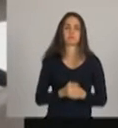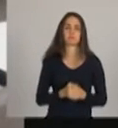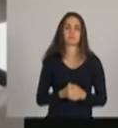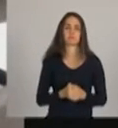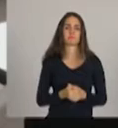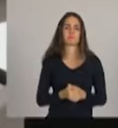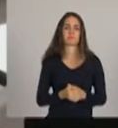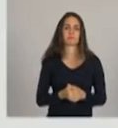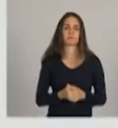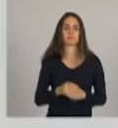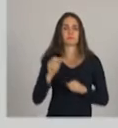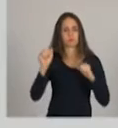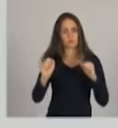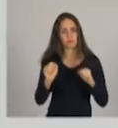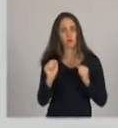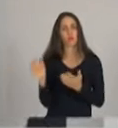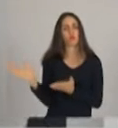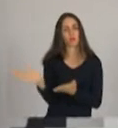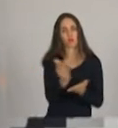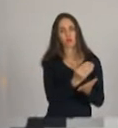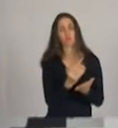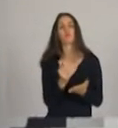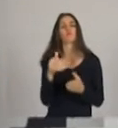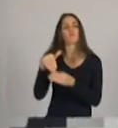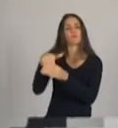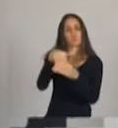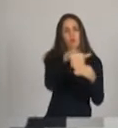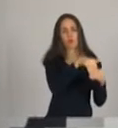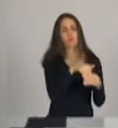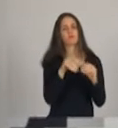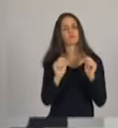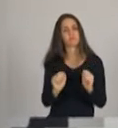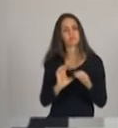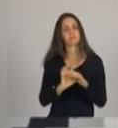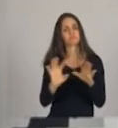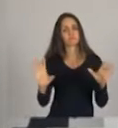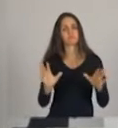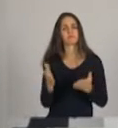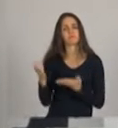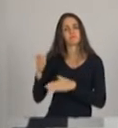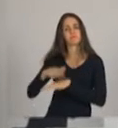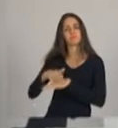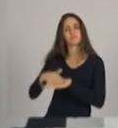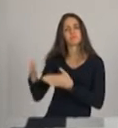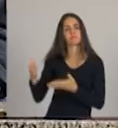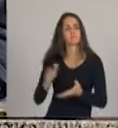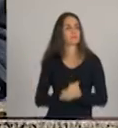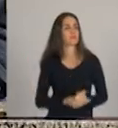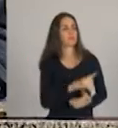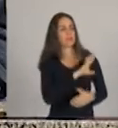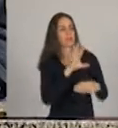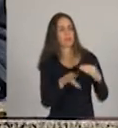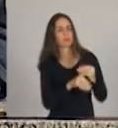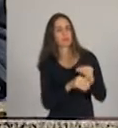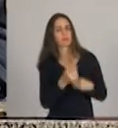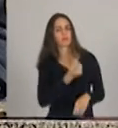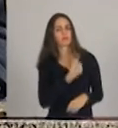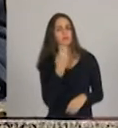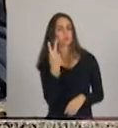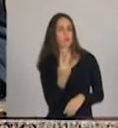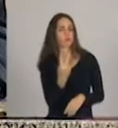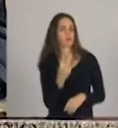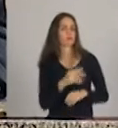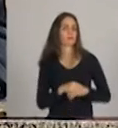Excelência colhe os votos da comissão. É emenda, lembrando, deputado Vandinho, que é a emenda número 2.